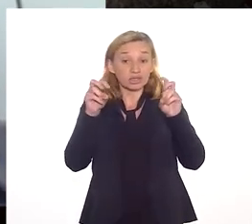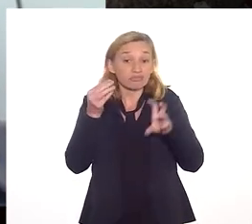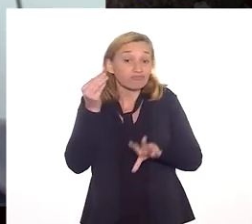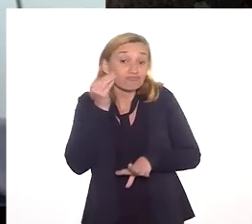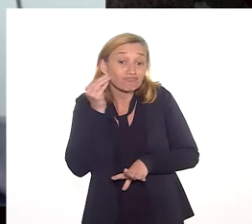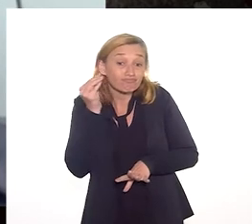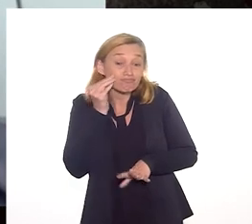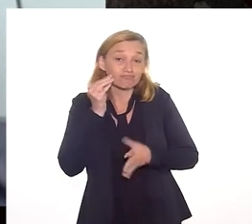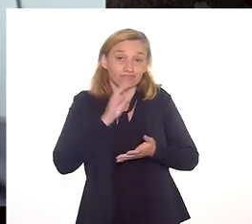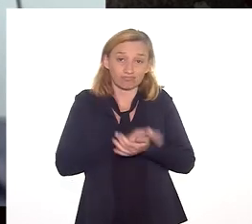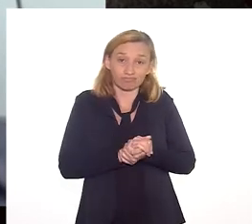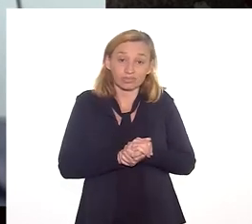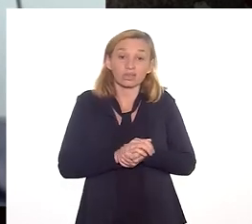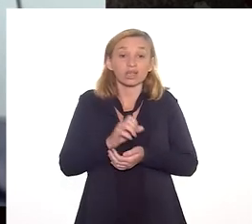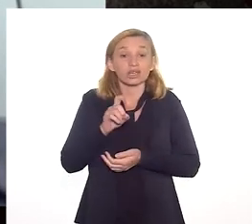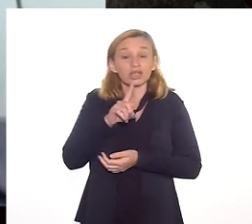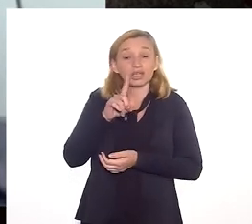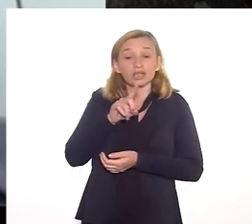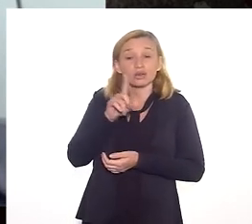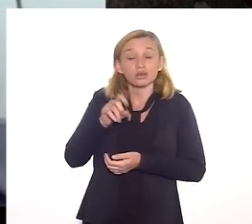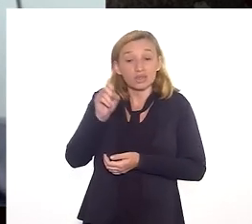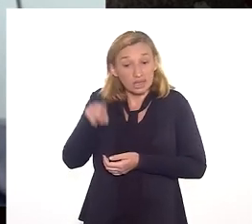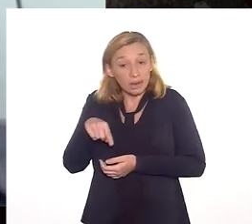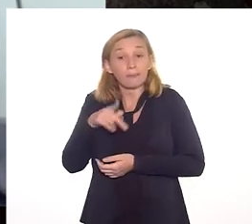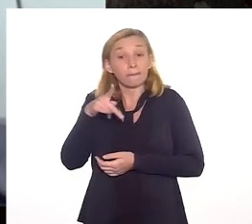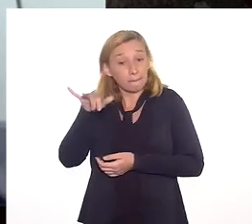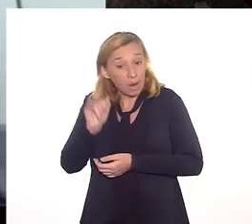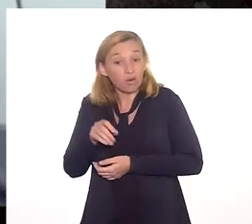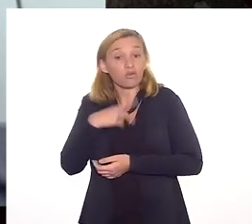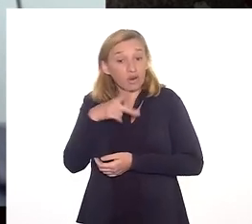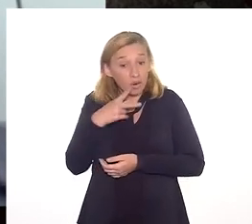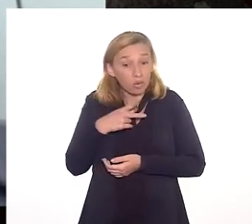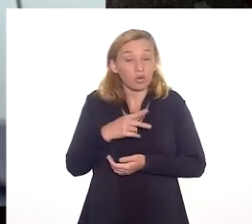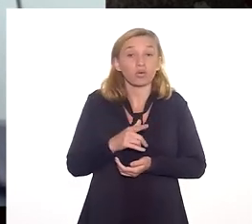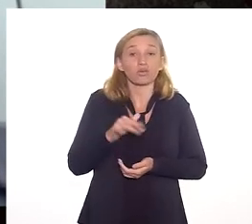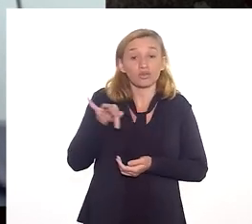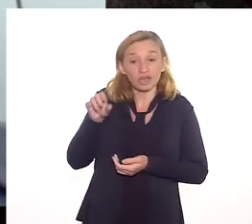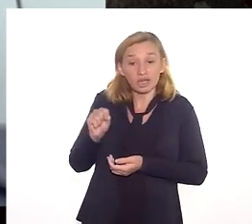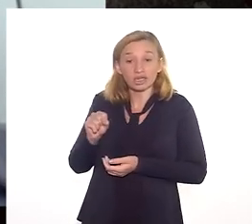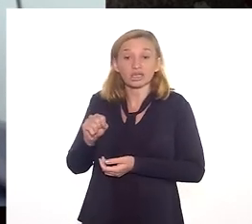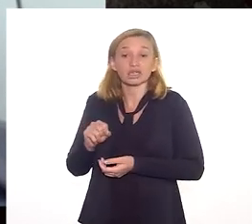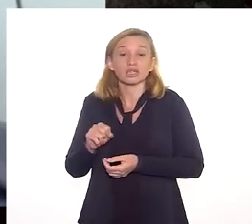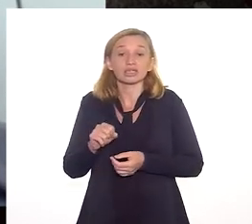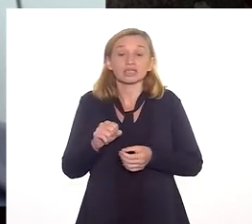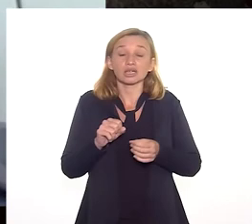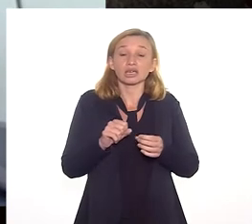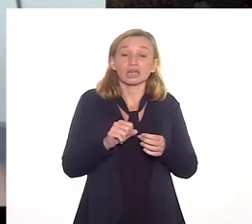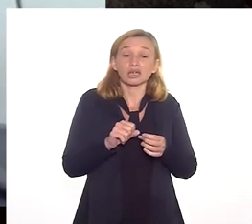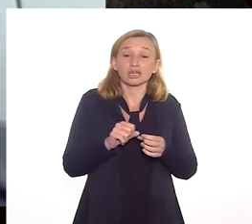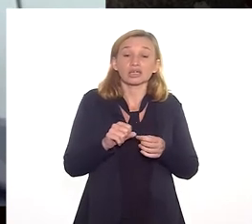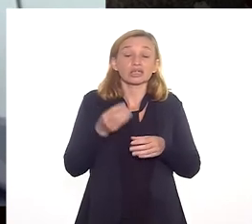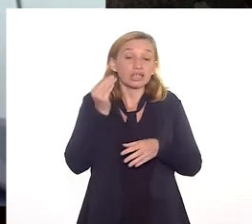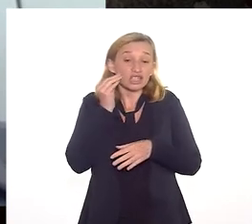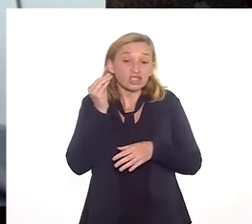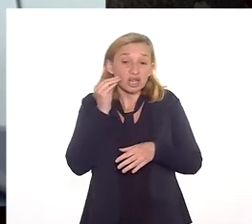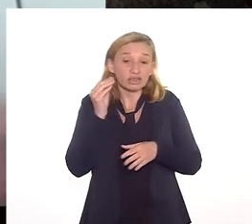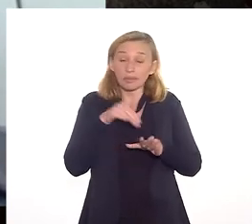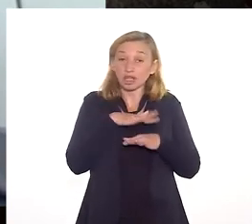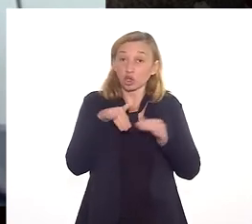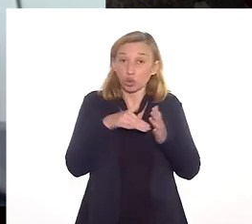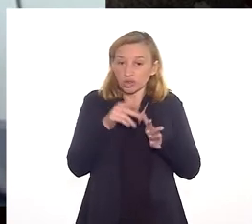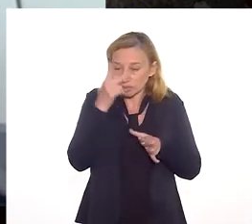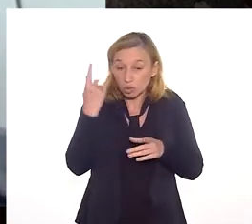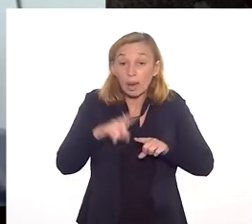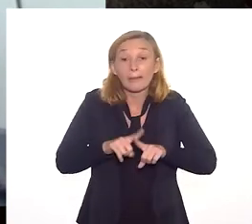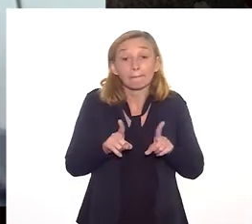da testagem, que o Zé Paulo chamou bem a atenção. O Figueiras tem um programa de testagem, mas essa testagem precisava ser para